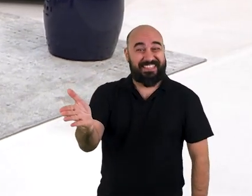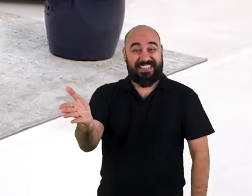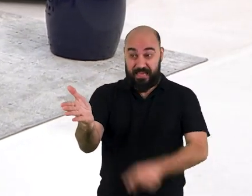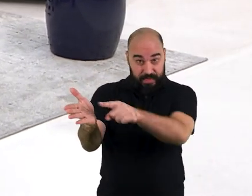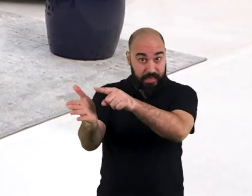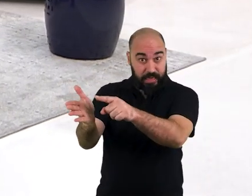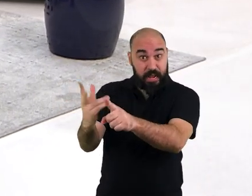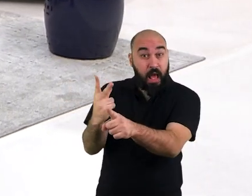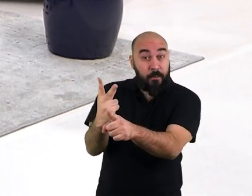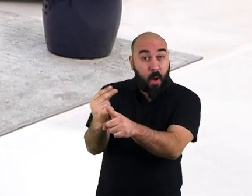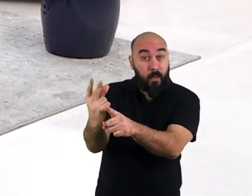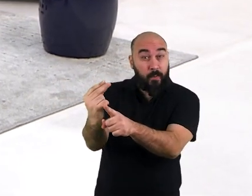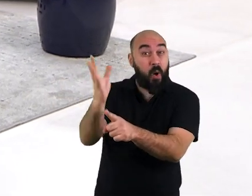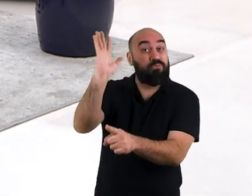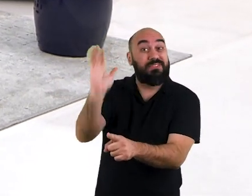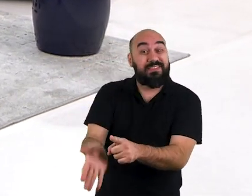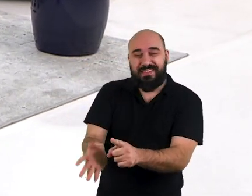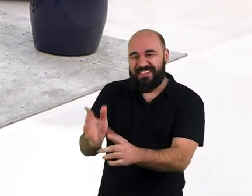Ele mesmo